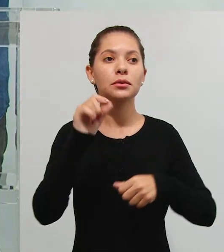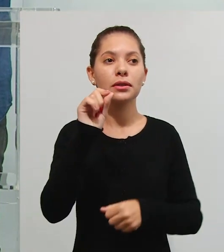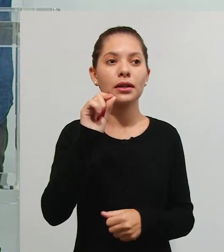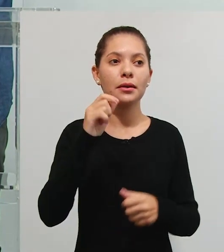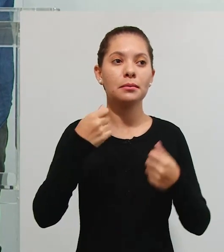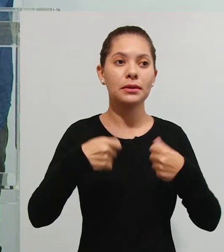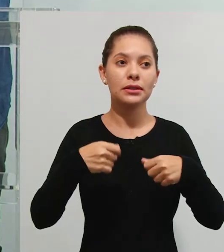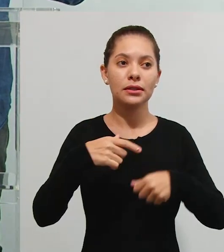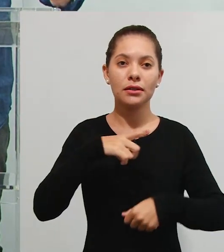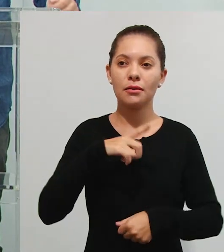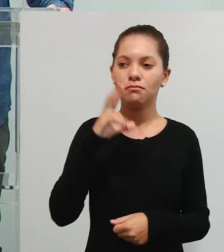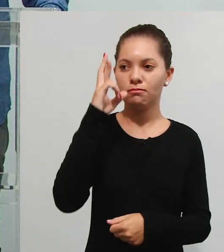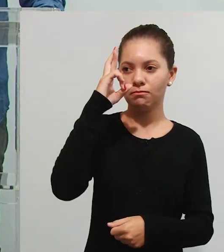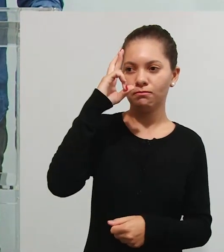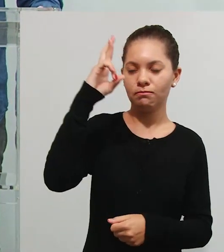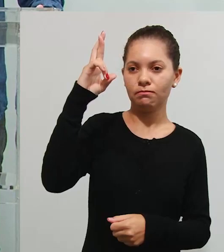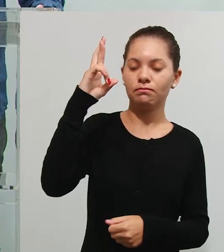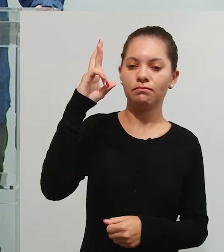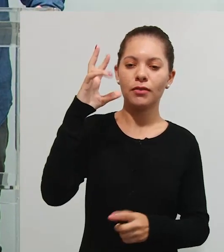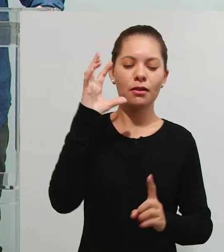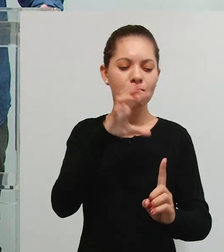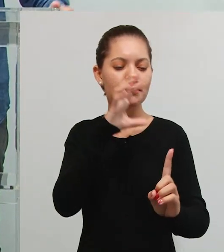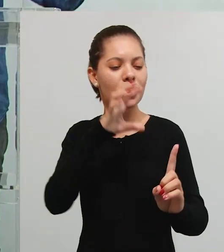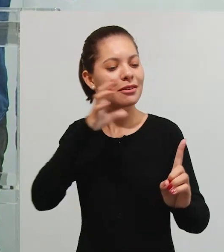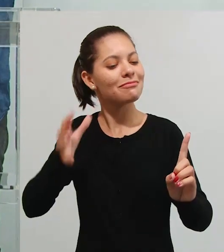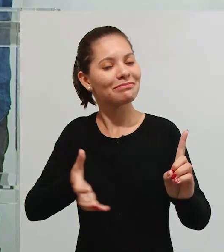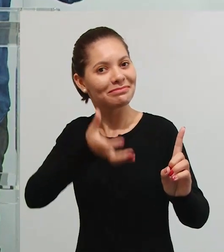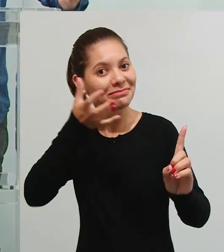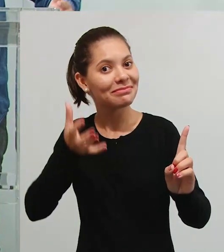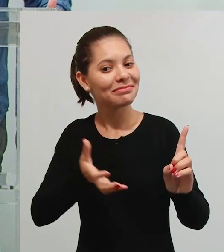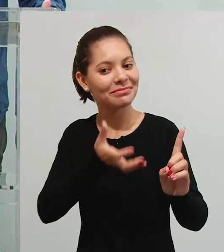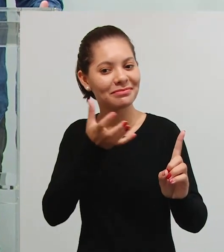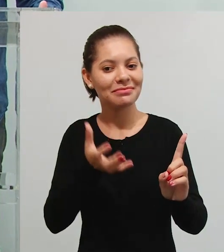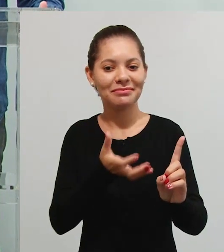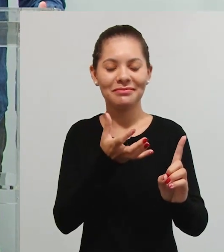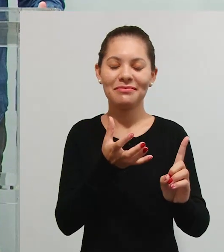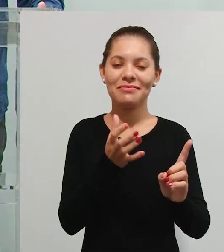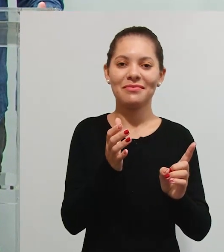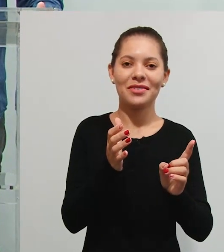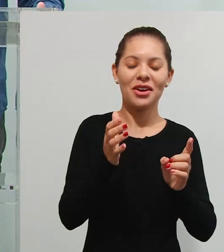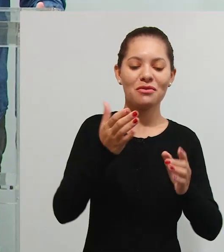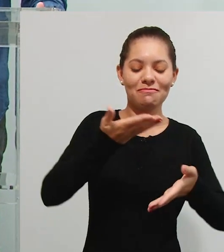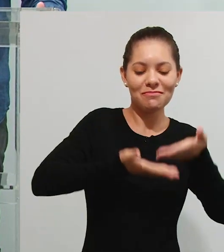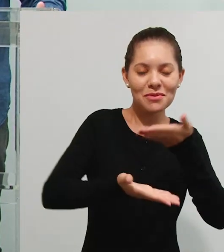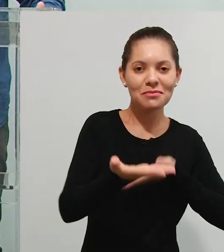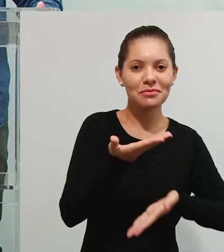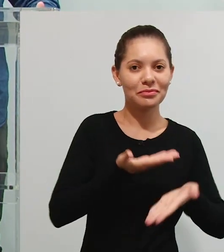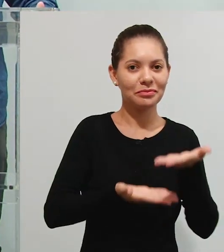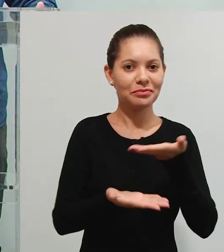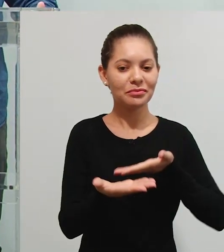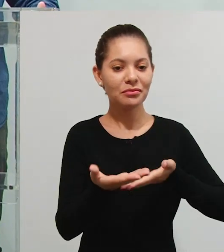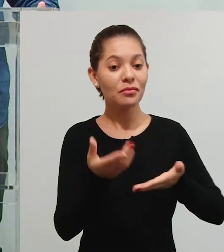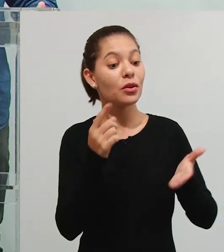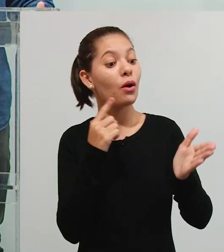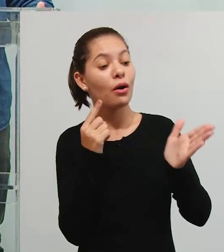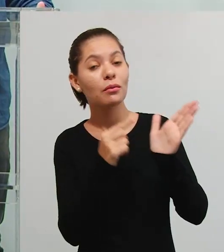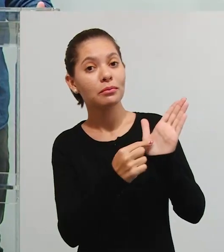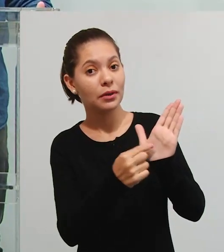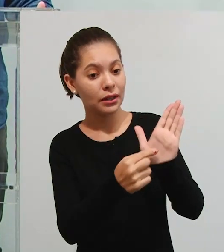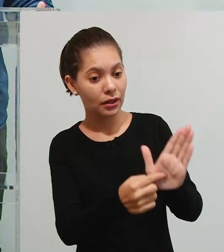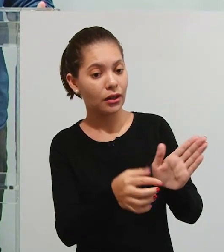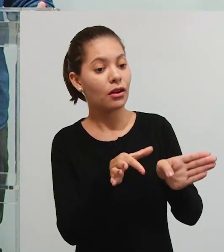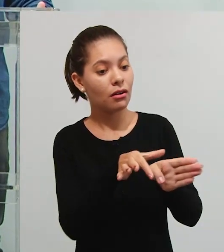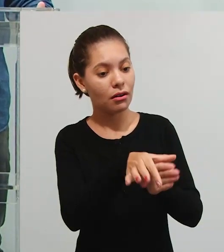aí com poder de liderança, que possa motivar, desafiar os colaboradores, que possa mostrar para eles a